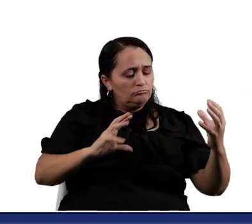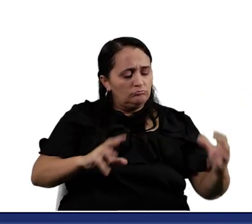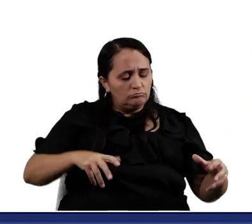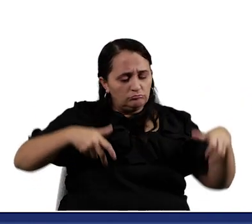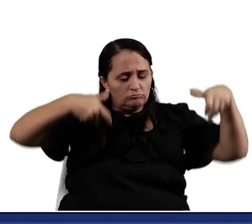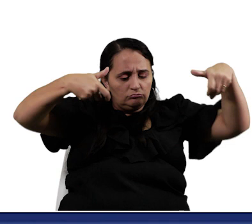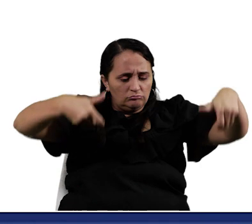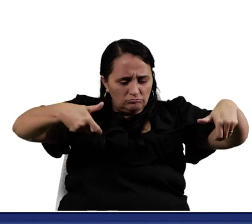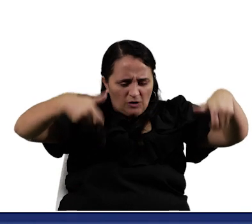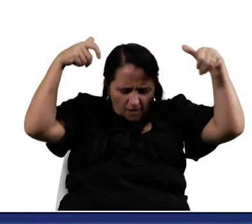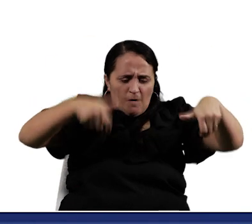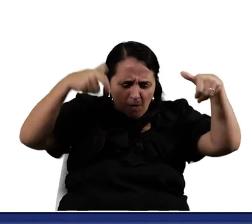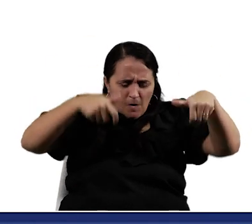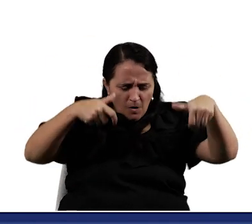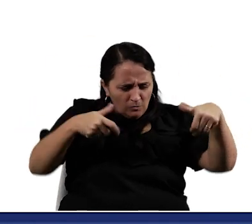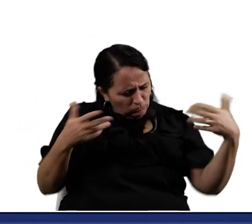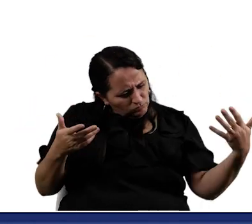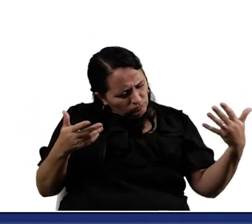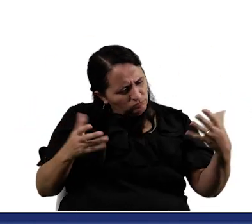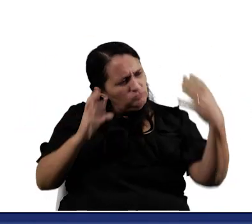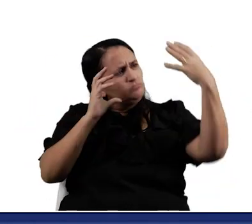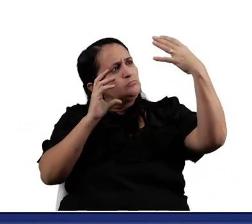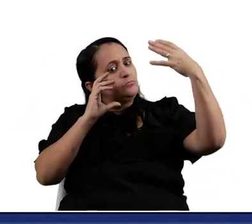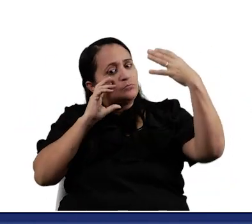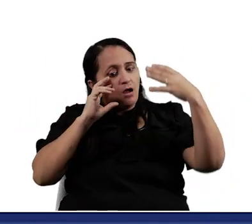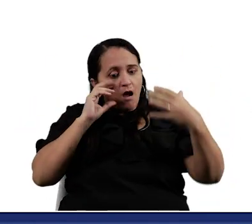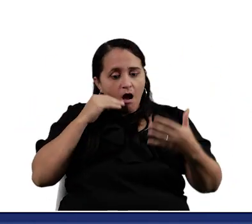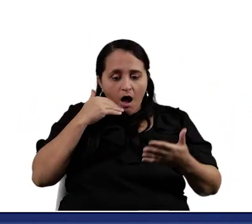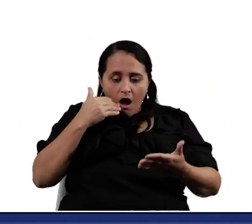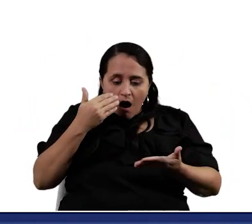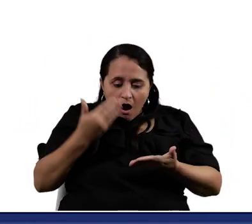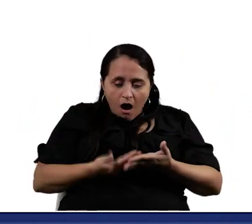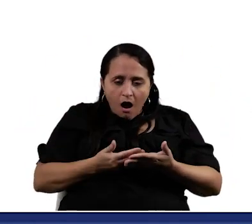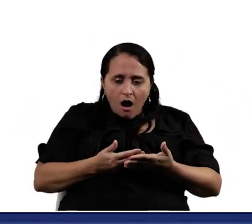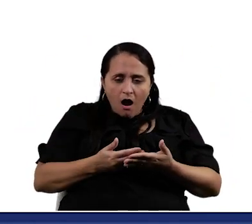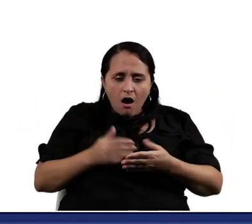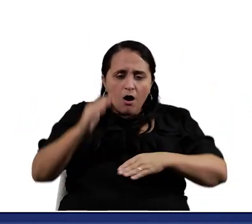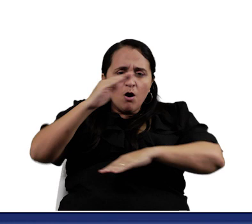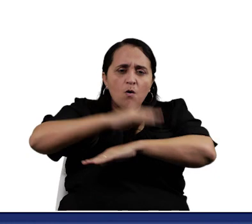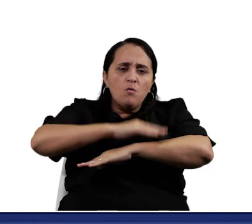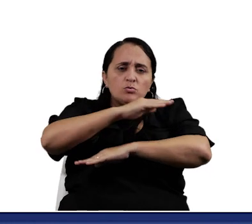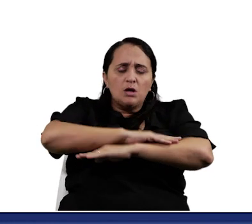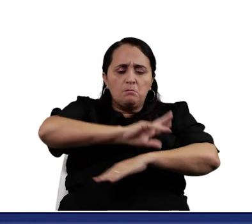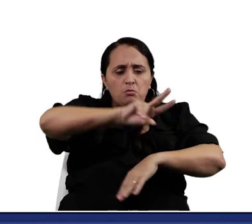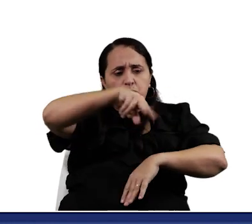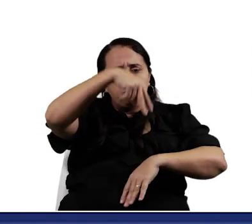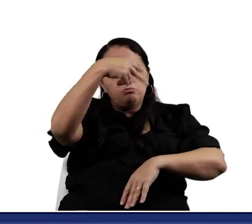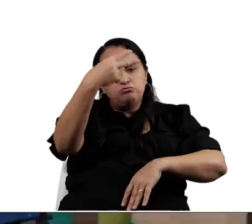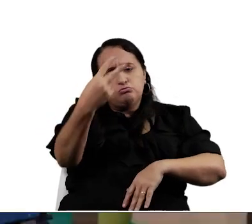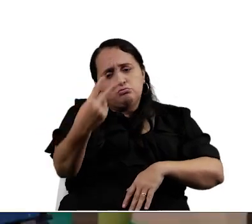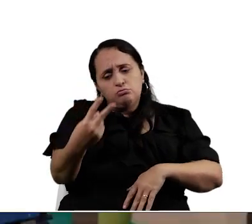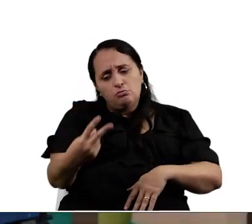espantado, ele observou o sapo despencar como uma pedra lá das